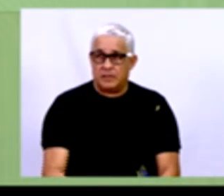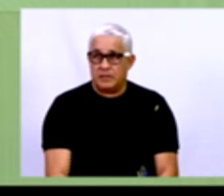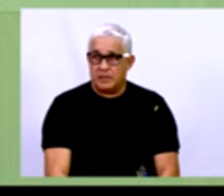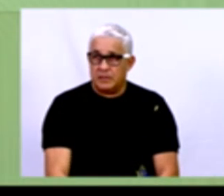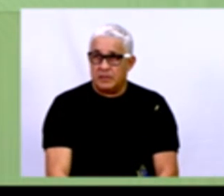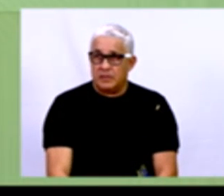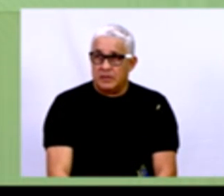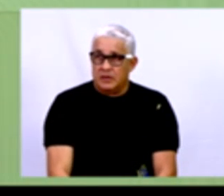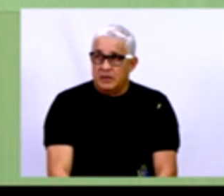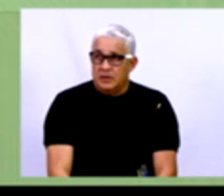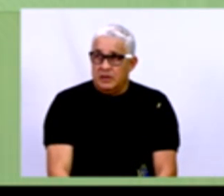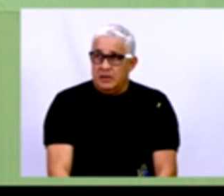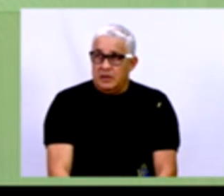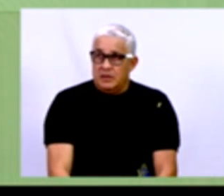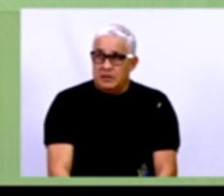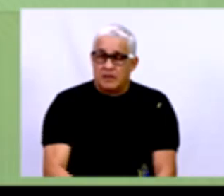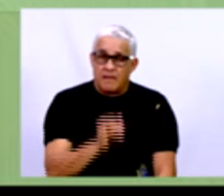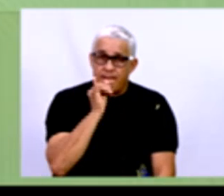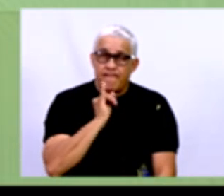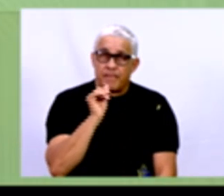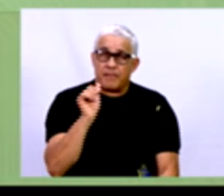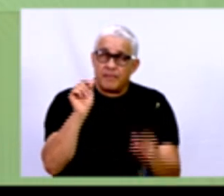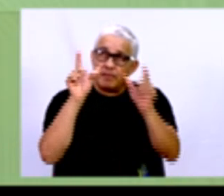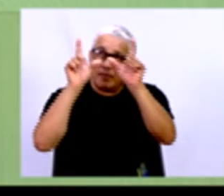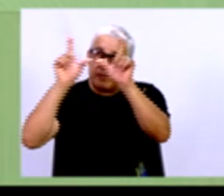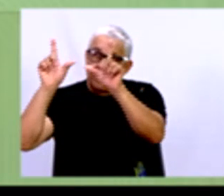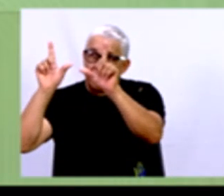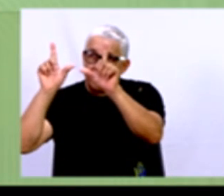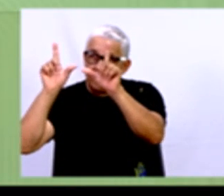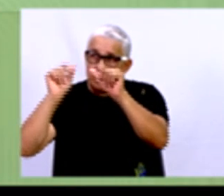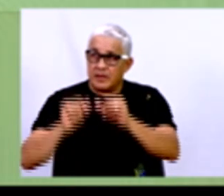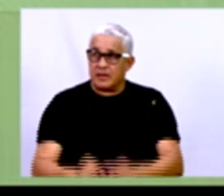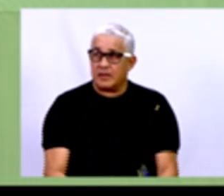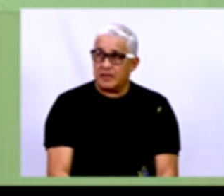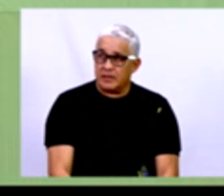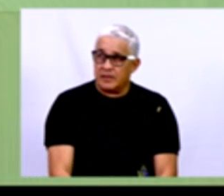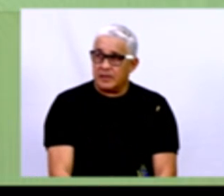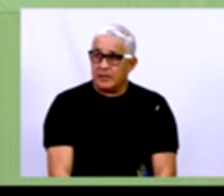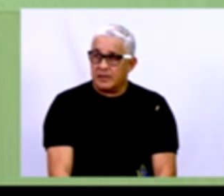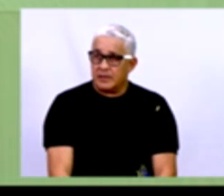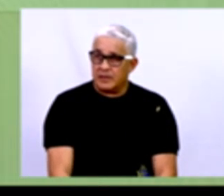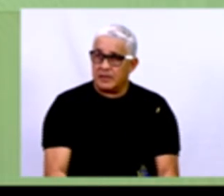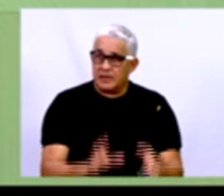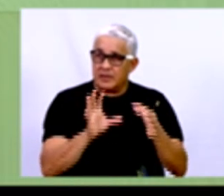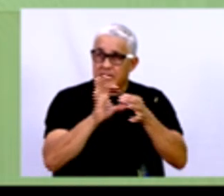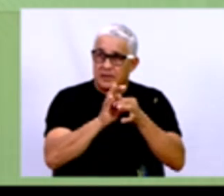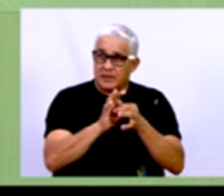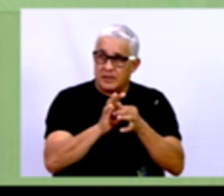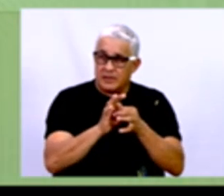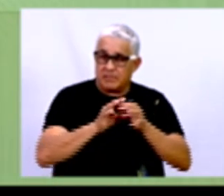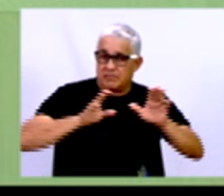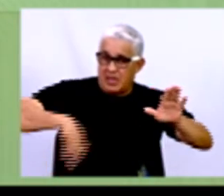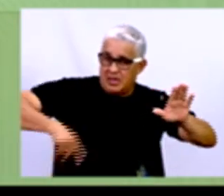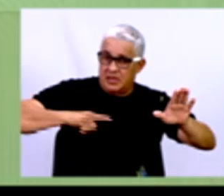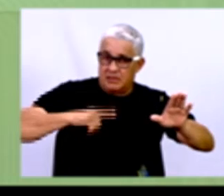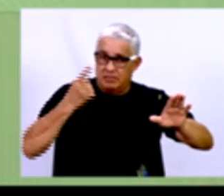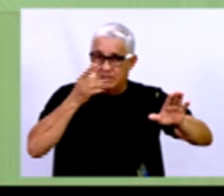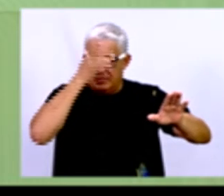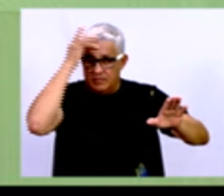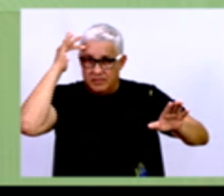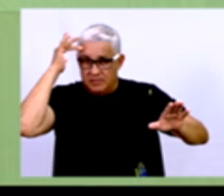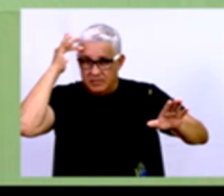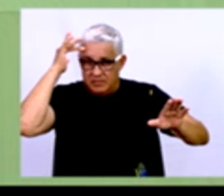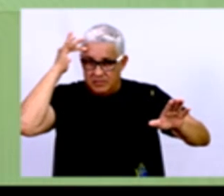nessa charge que aparece aí no cantinho do slide. Olha só o contexto, a praia tem uma pessoa toda